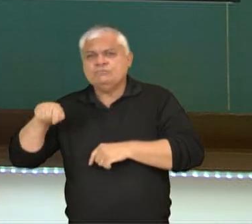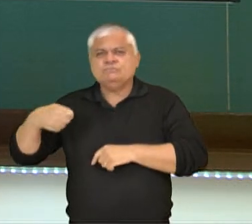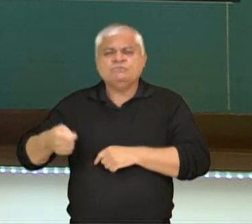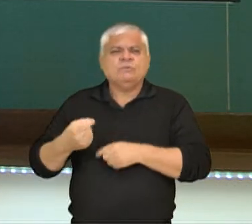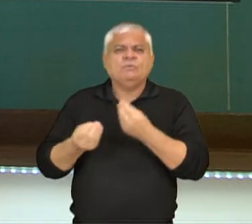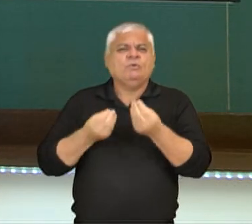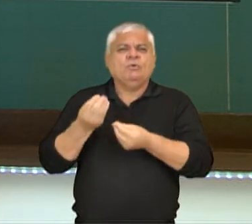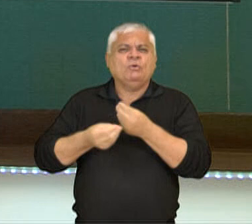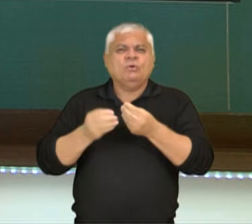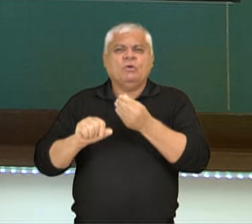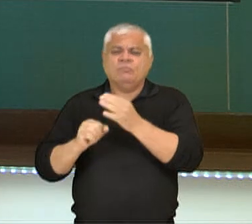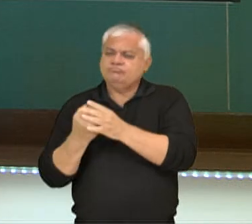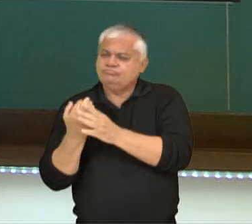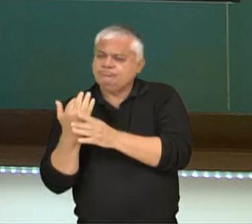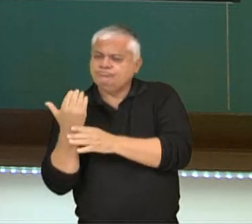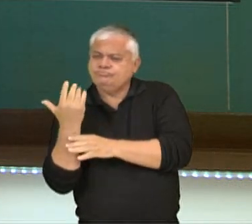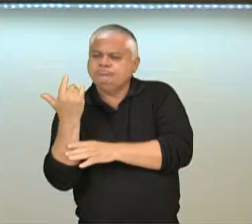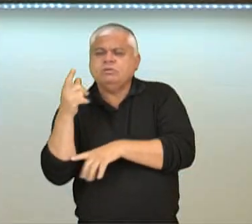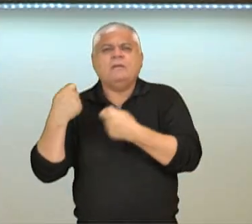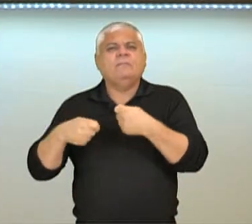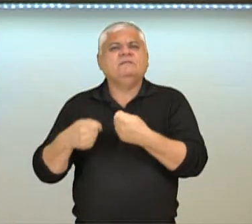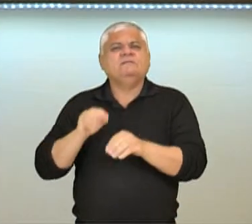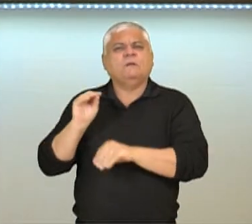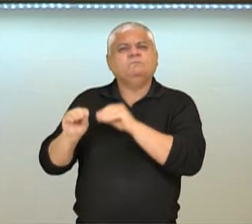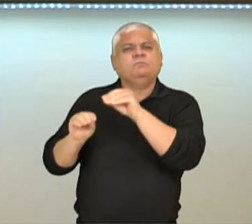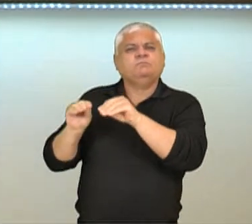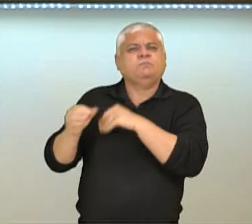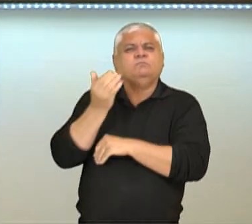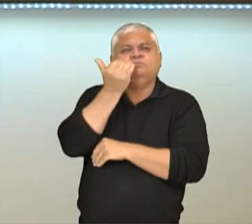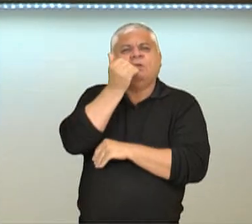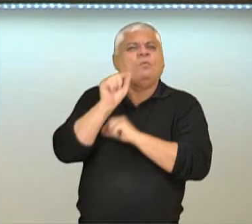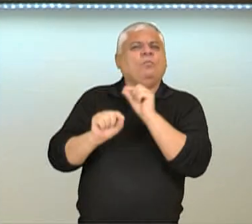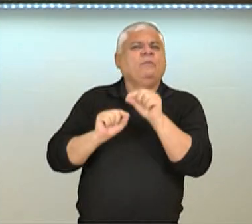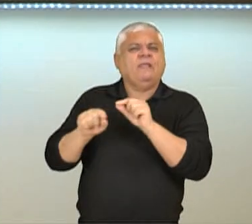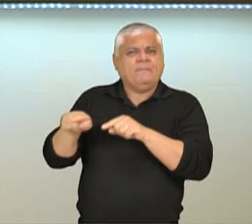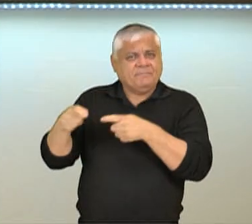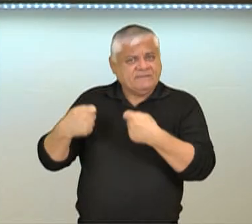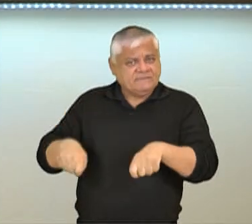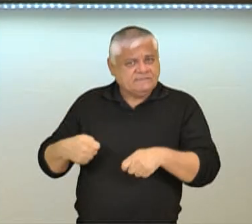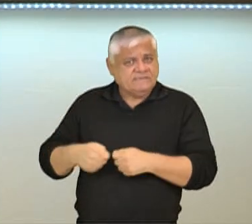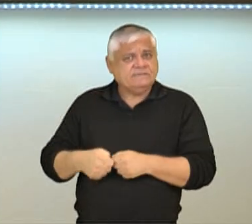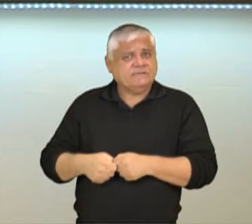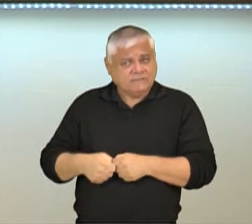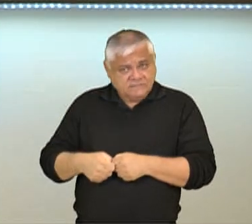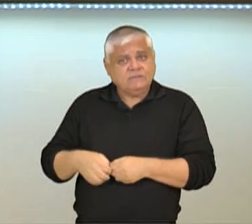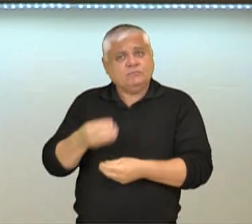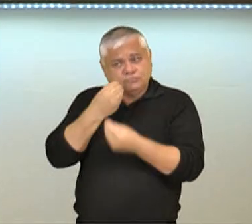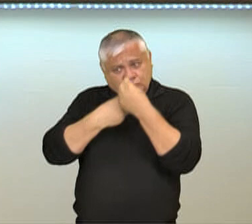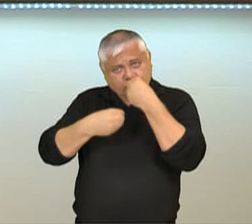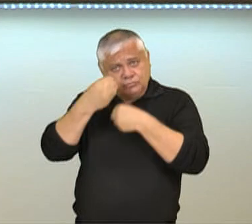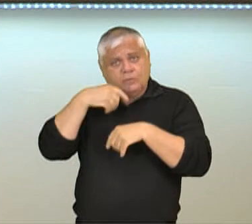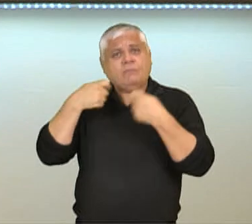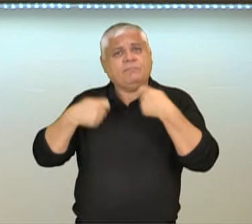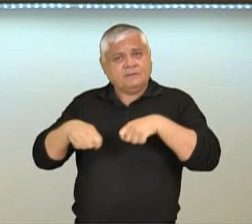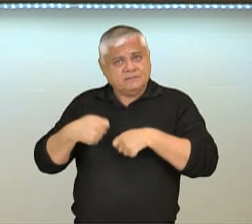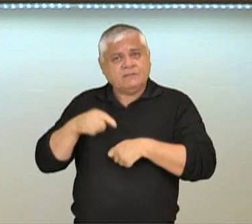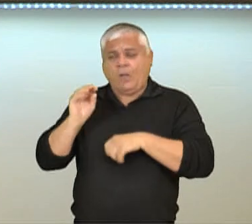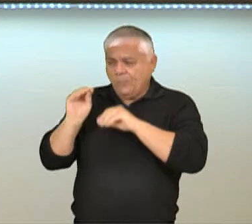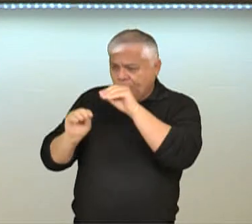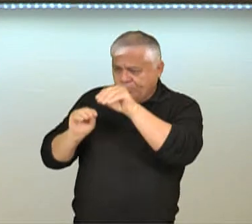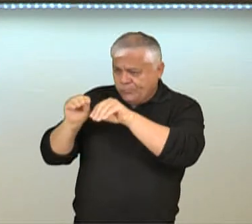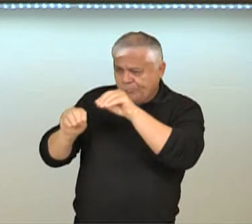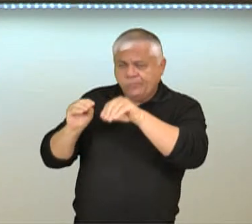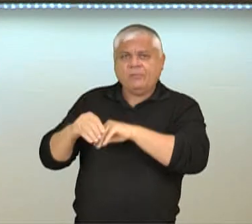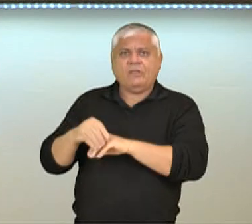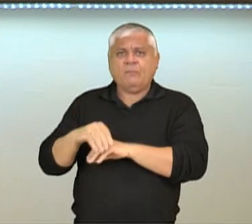necessidade que a planta tem dela crescer e o que elas necessitam? Elas necessitam se alimentar. Como isso, professora? Não consigo